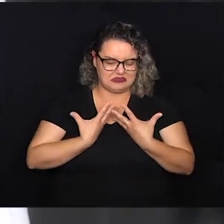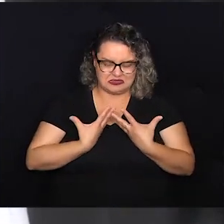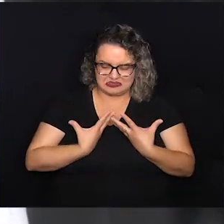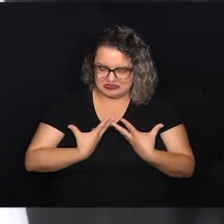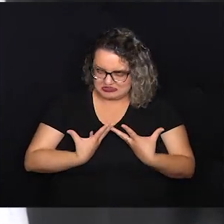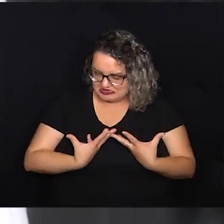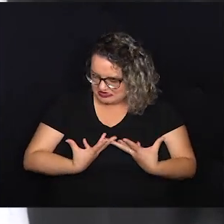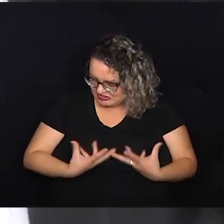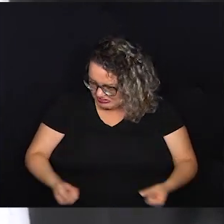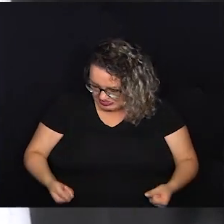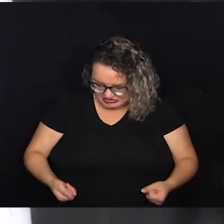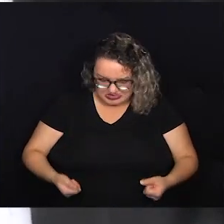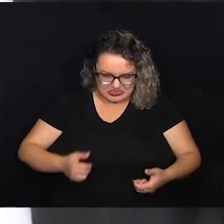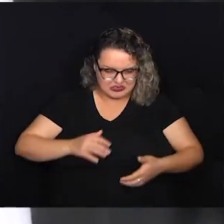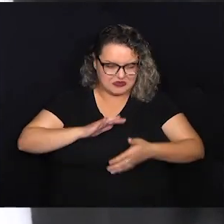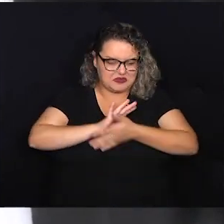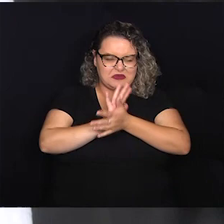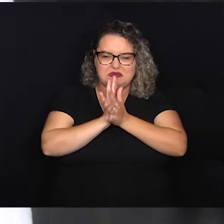rastejando pela vida,